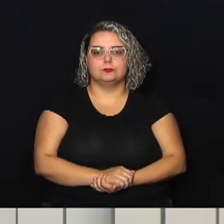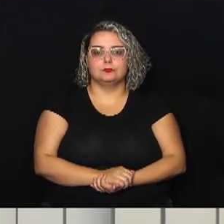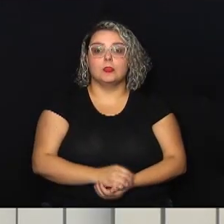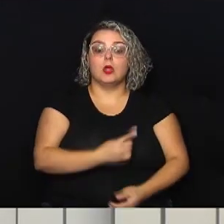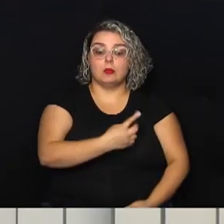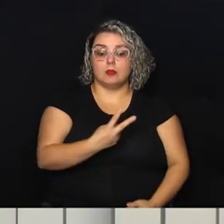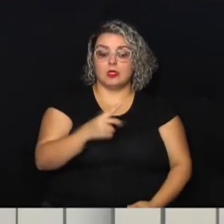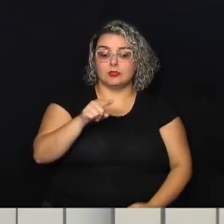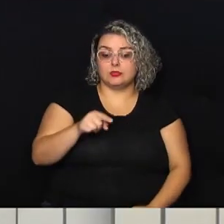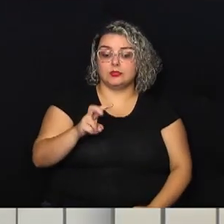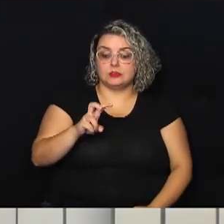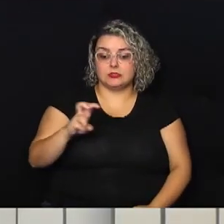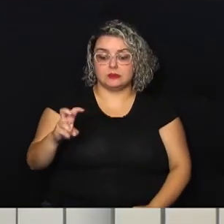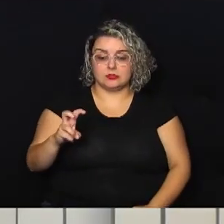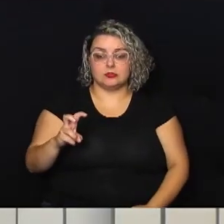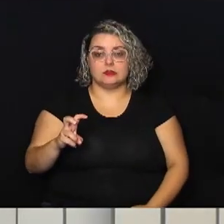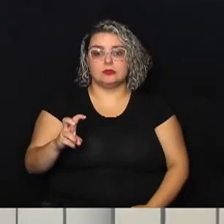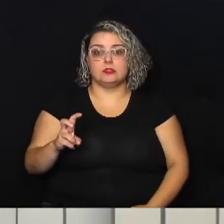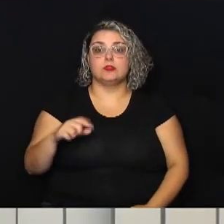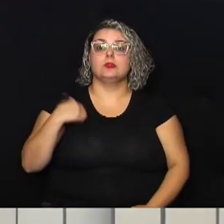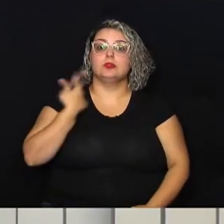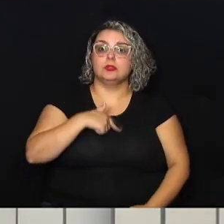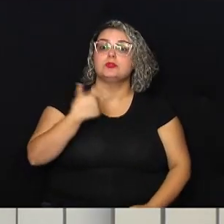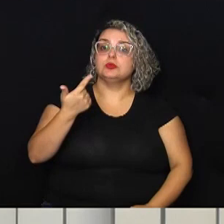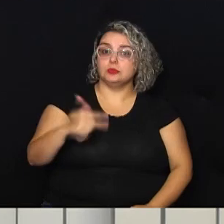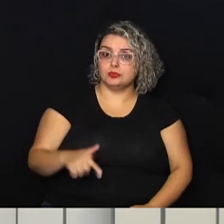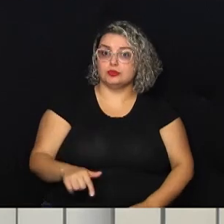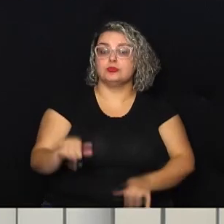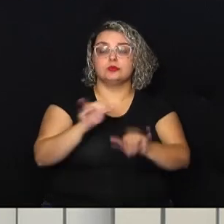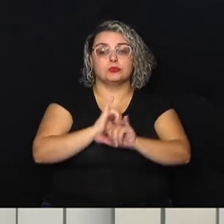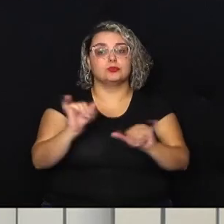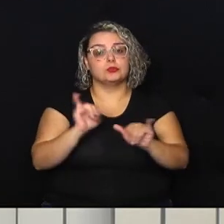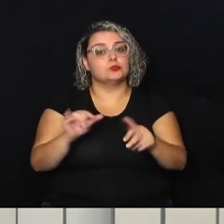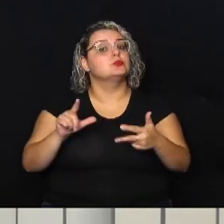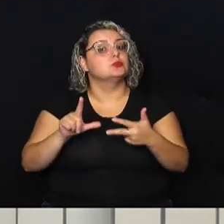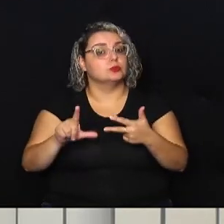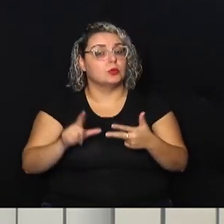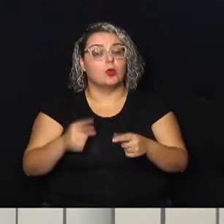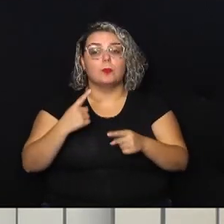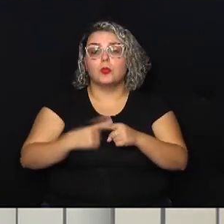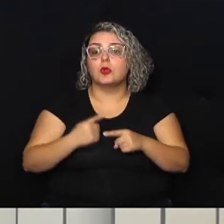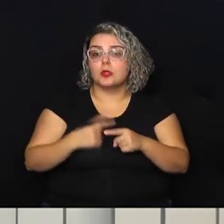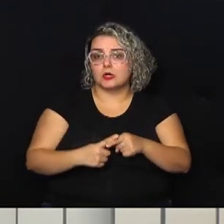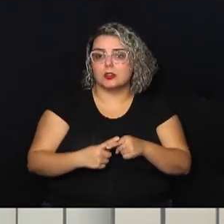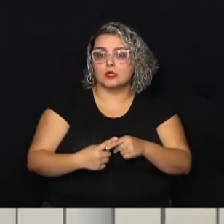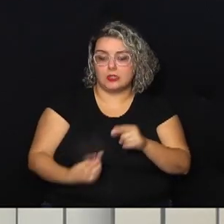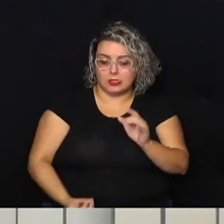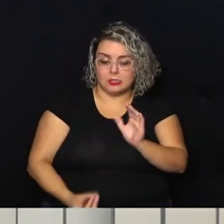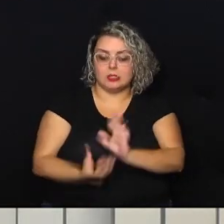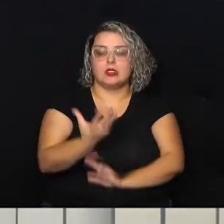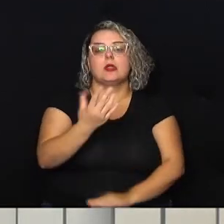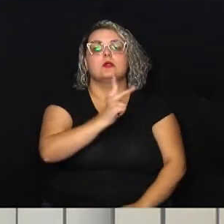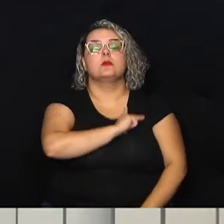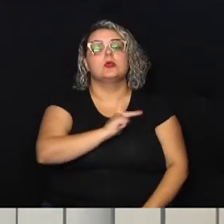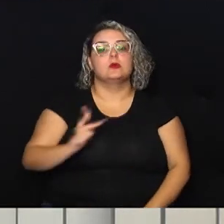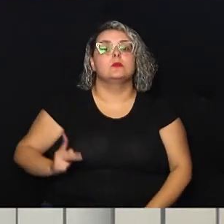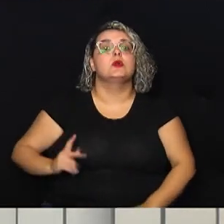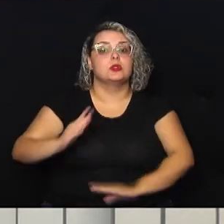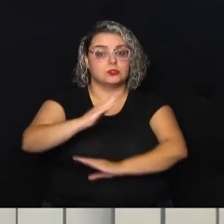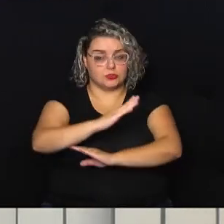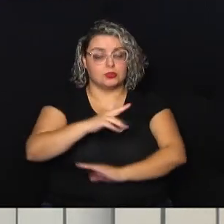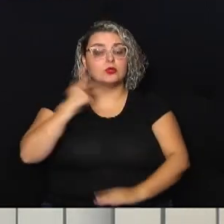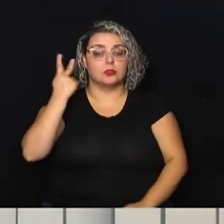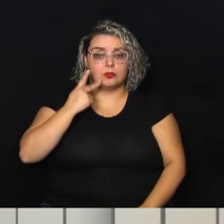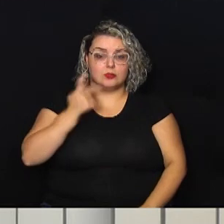Meio-dia mais 55 minutos, a gente segue aqui com as notícias do Legislativo, porque instituído pelo presidente da Câmara, o vereador